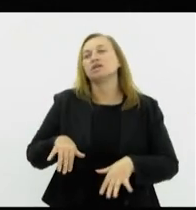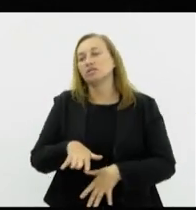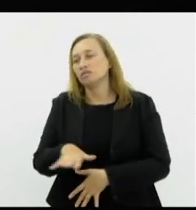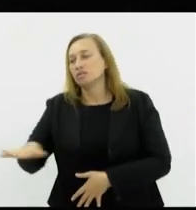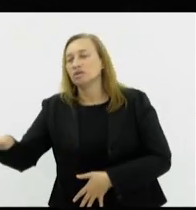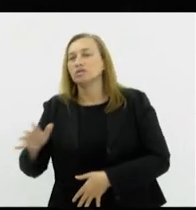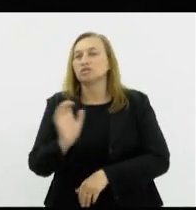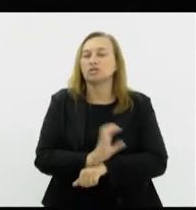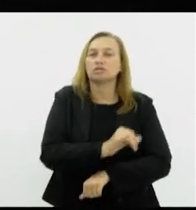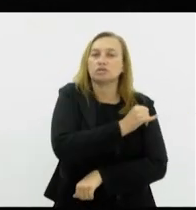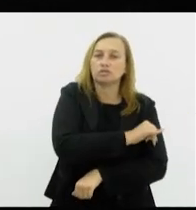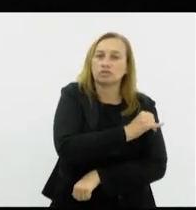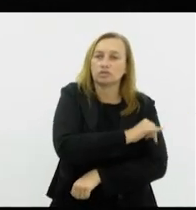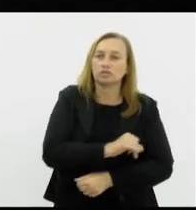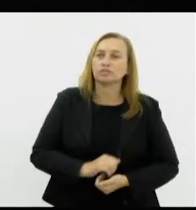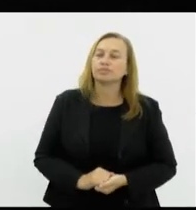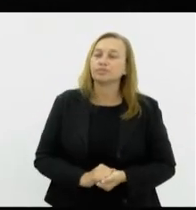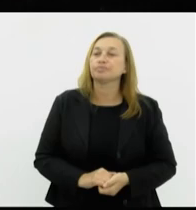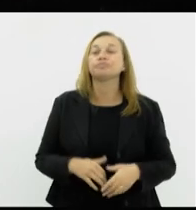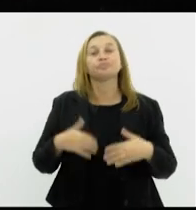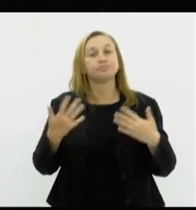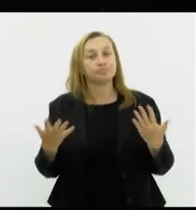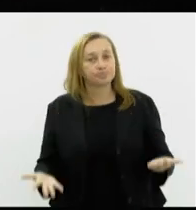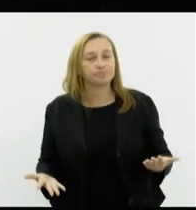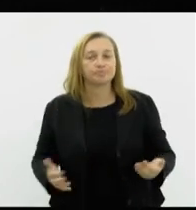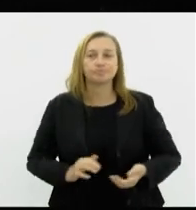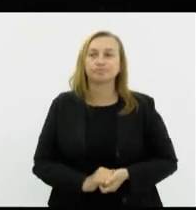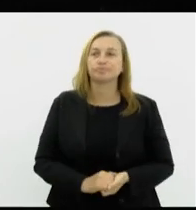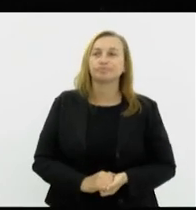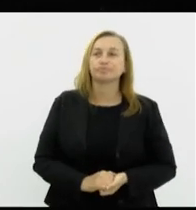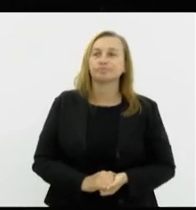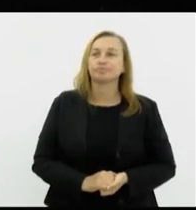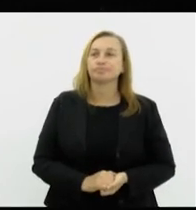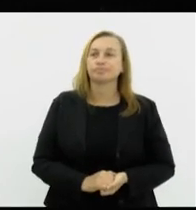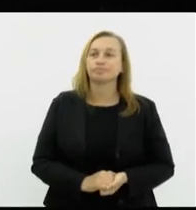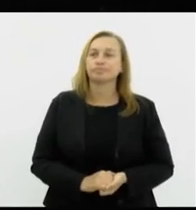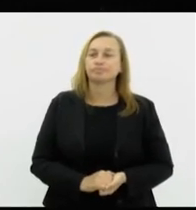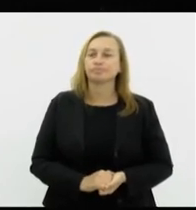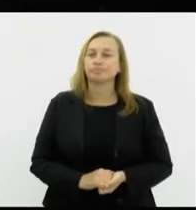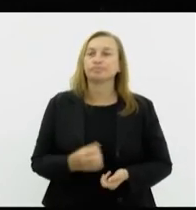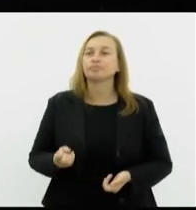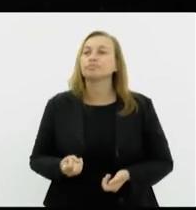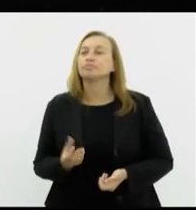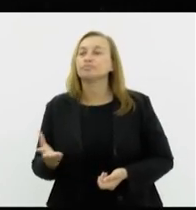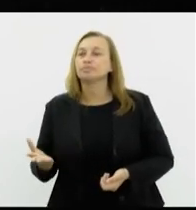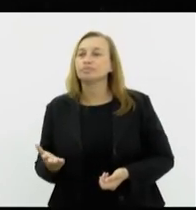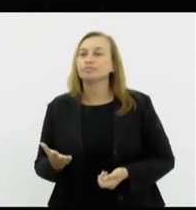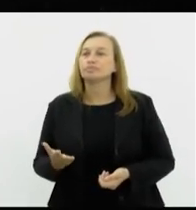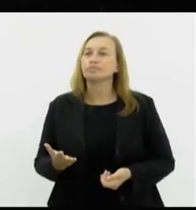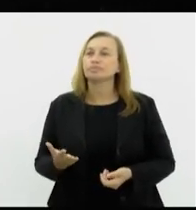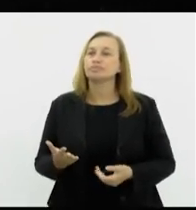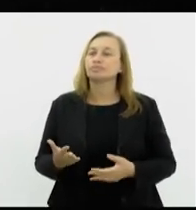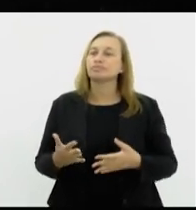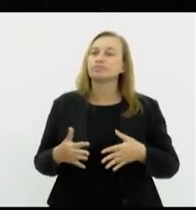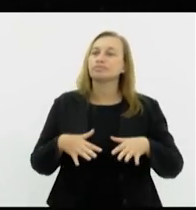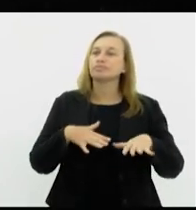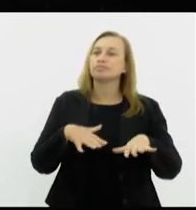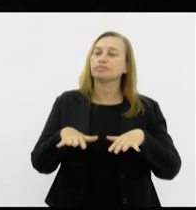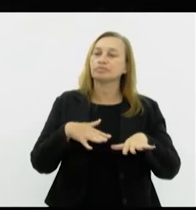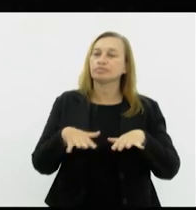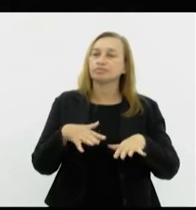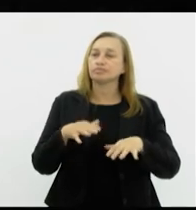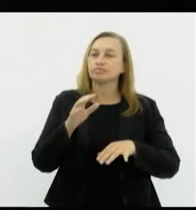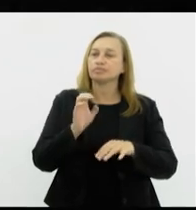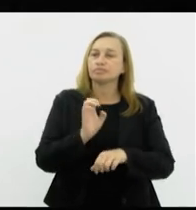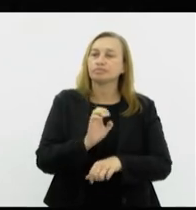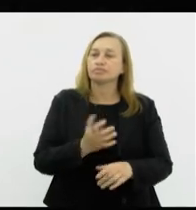do Estado do Rio de Janeiro. Então, a gente viu o quanto mexeu com a nossa juventude da periferia do Estado do